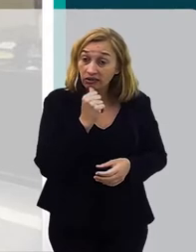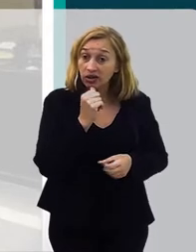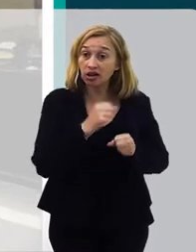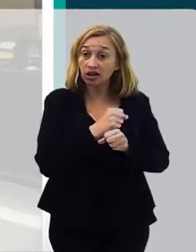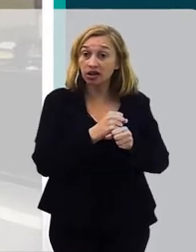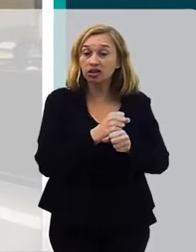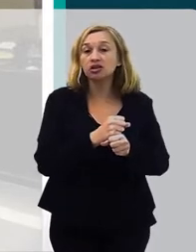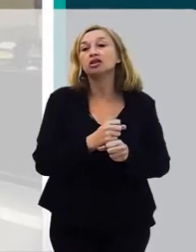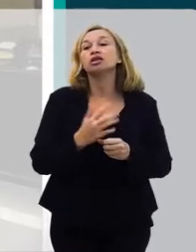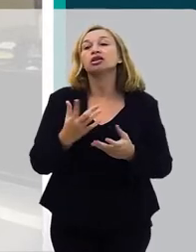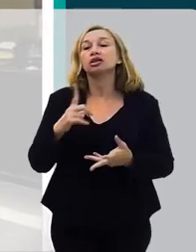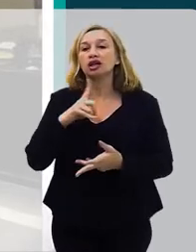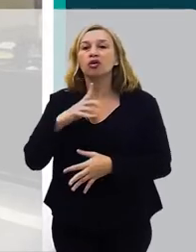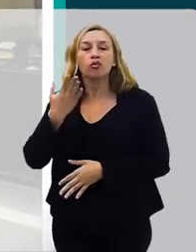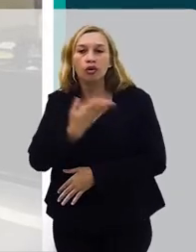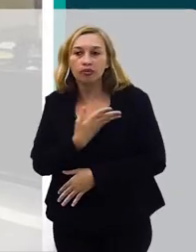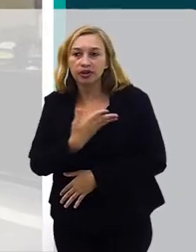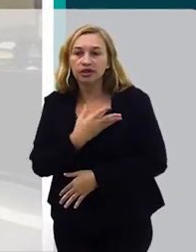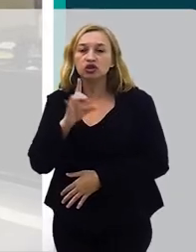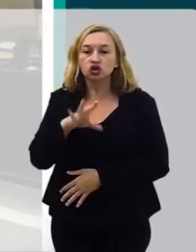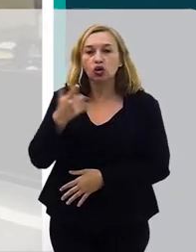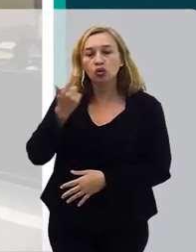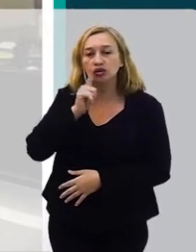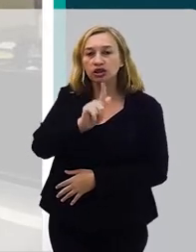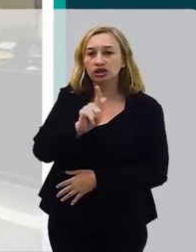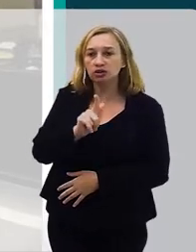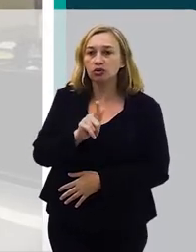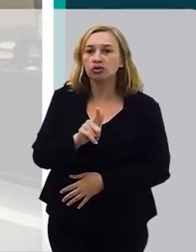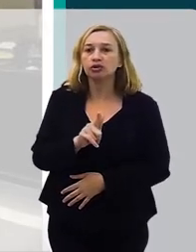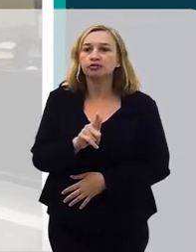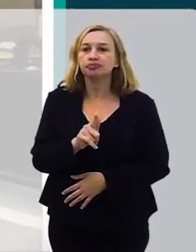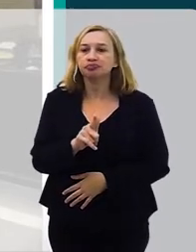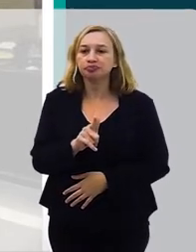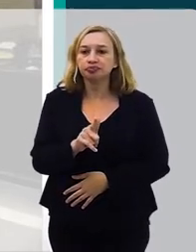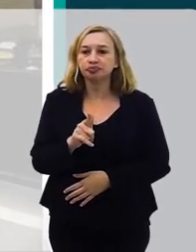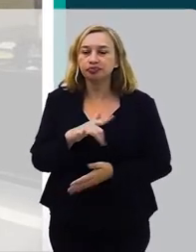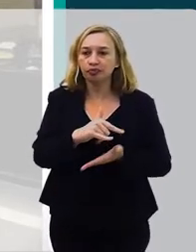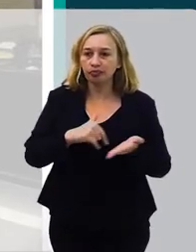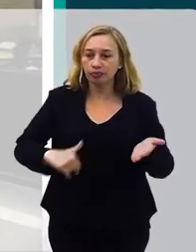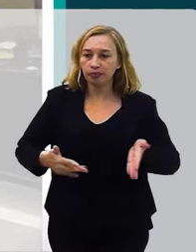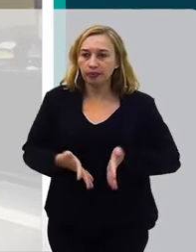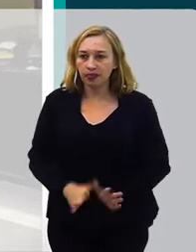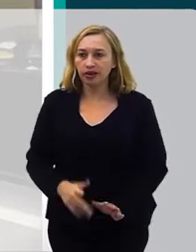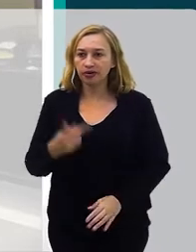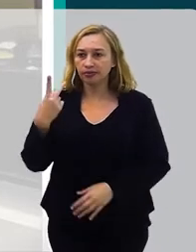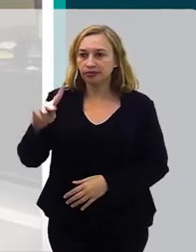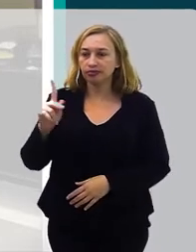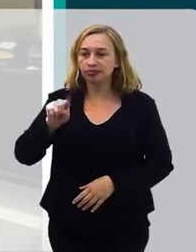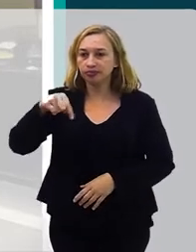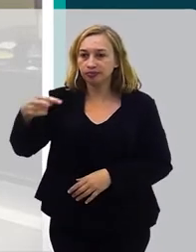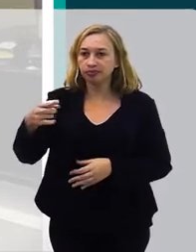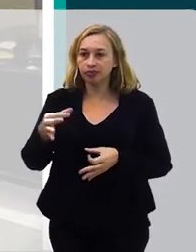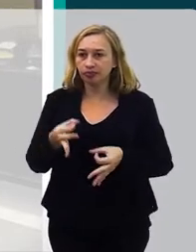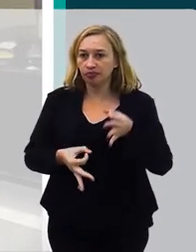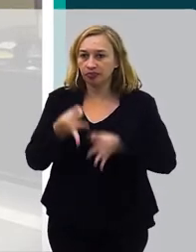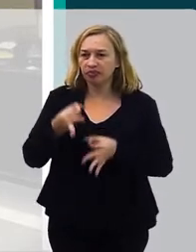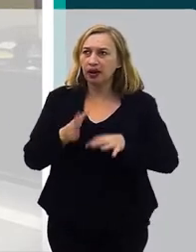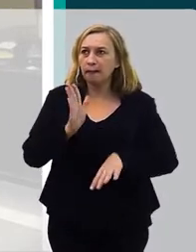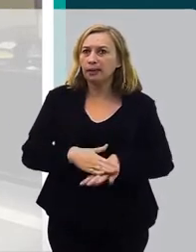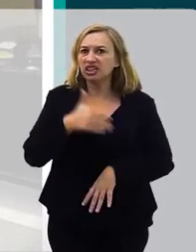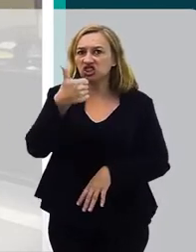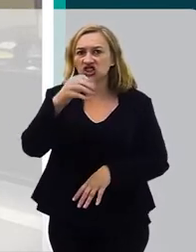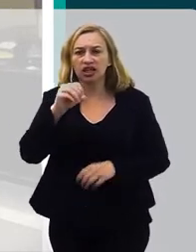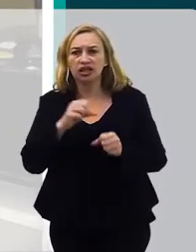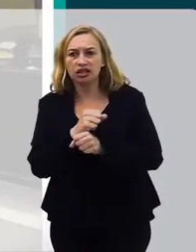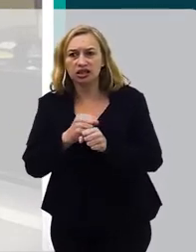tenho até uma amiga que só conseguiu a certidão dela porque entrou em juízo há mais de